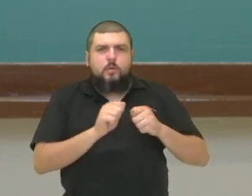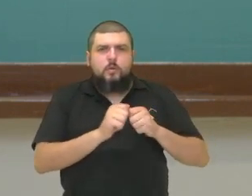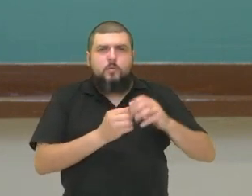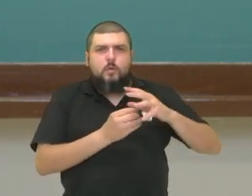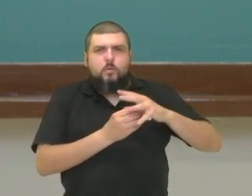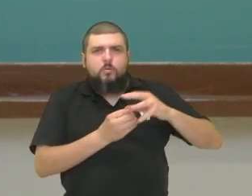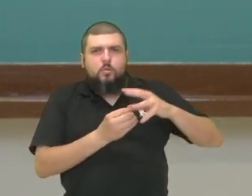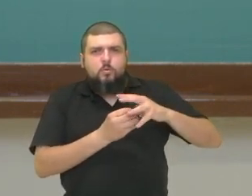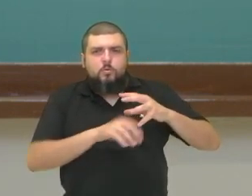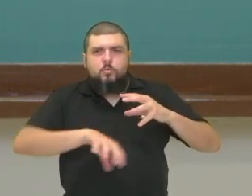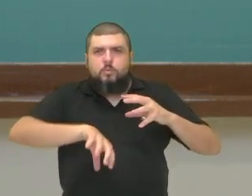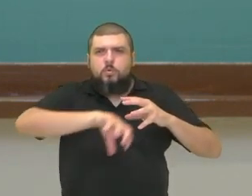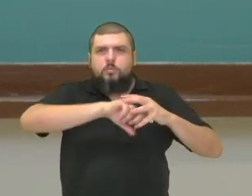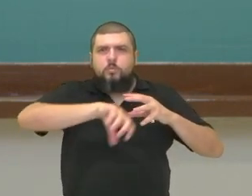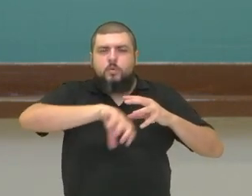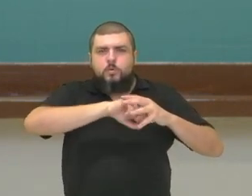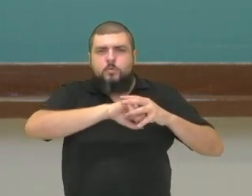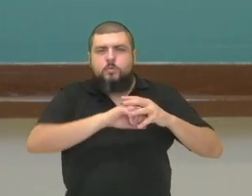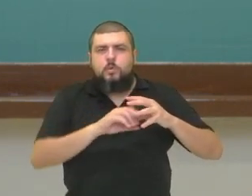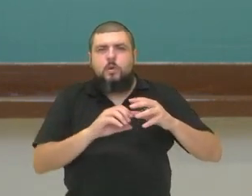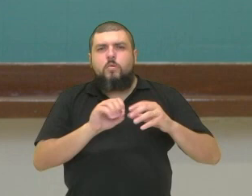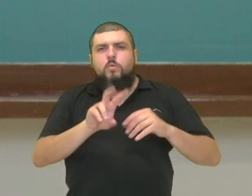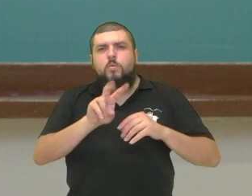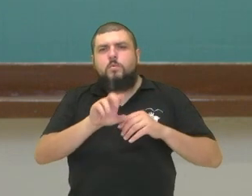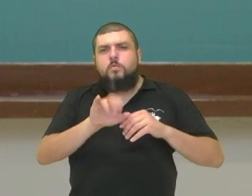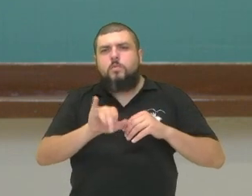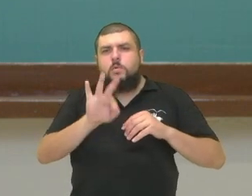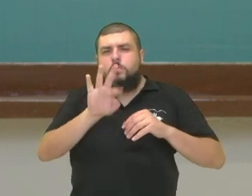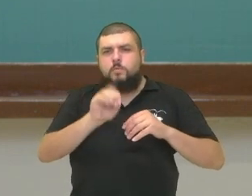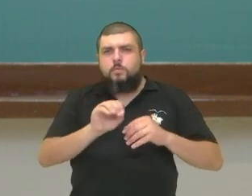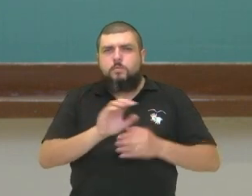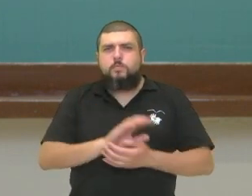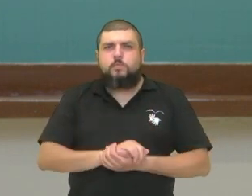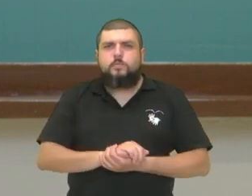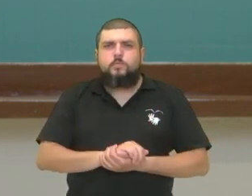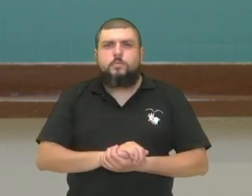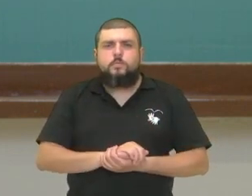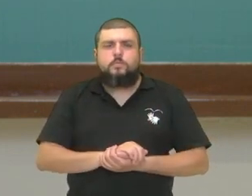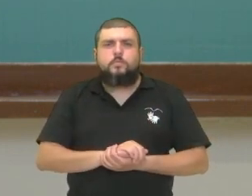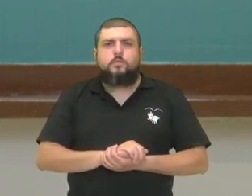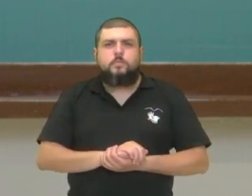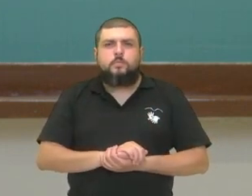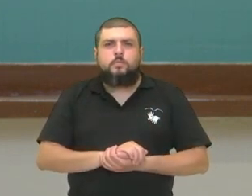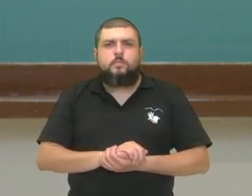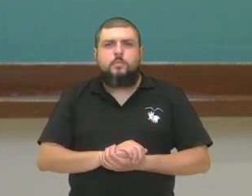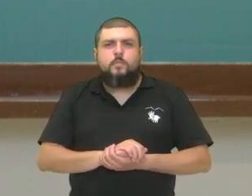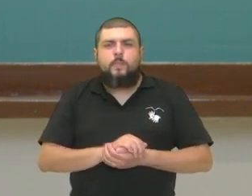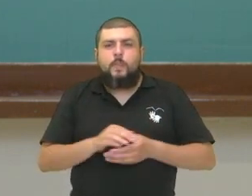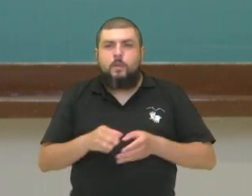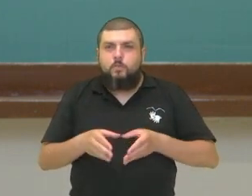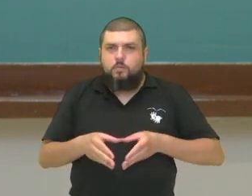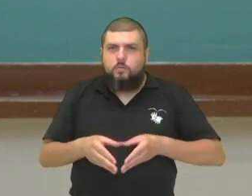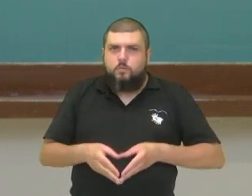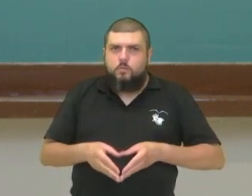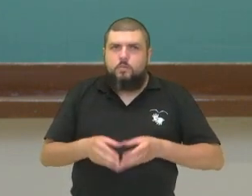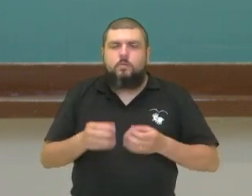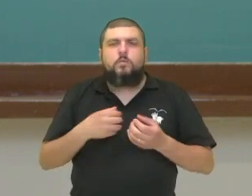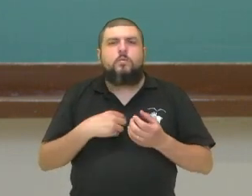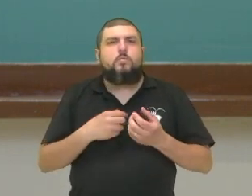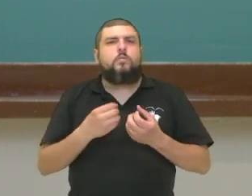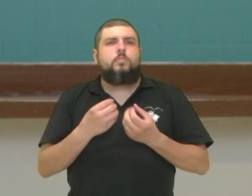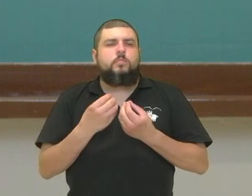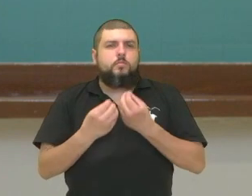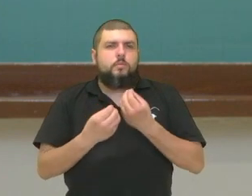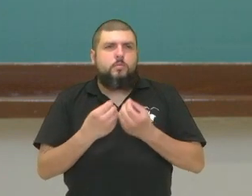movimento para capturar ou ovócito secundário no momento da ovulação o útero o útero ela é